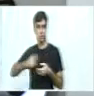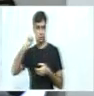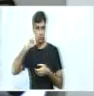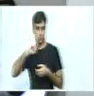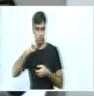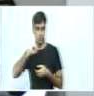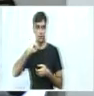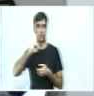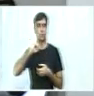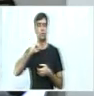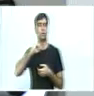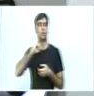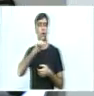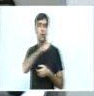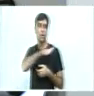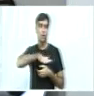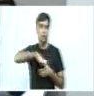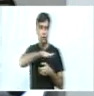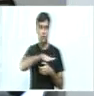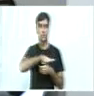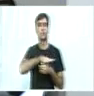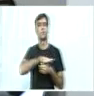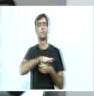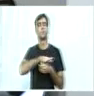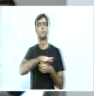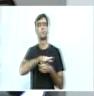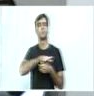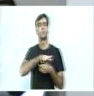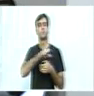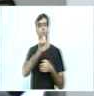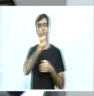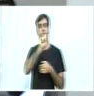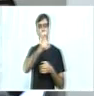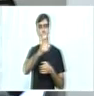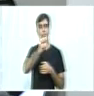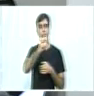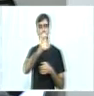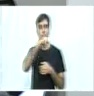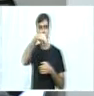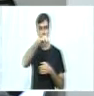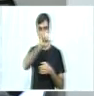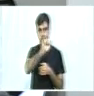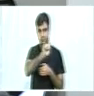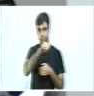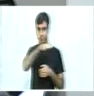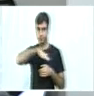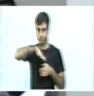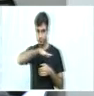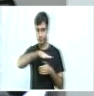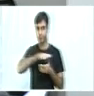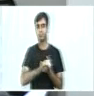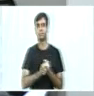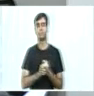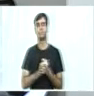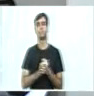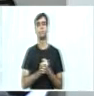Gerais e os servidores do Sistema Estadual do Meio Ambiente e Recursos Hídricos, SISEMA,